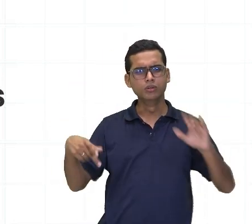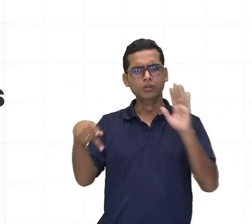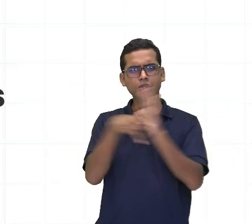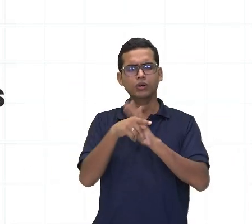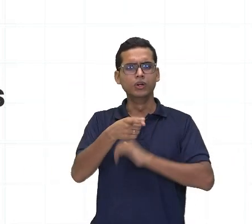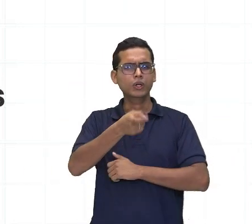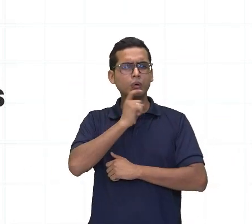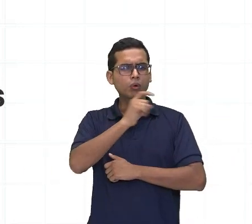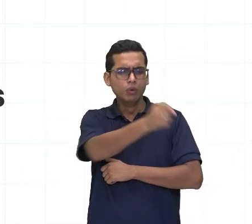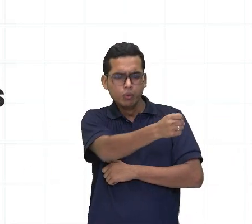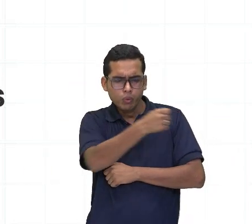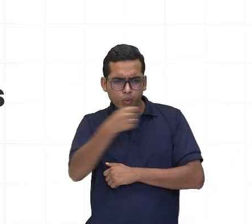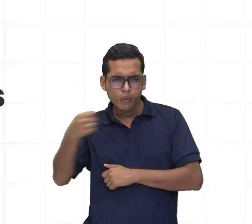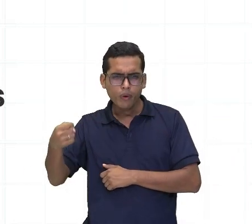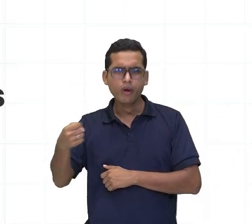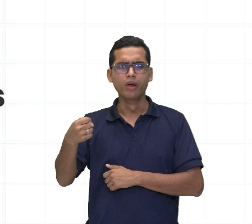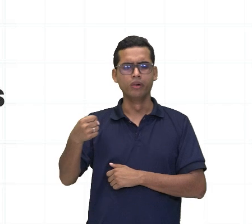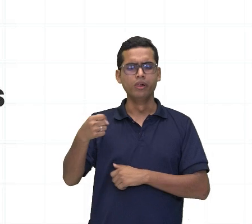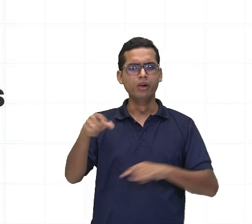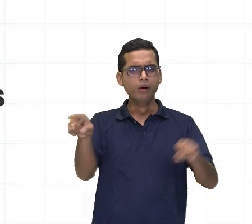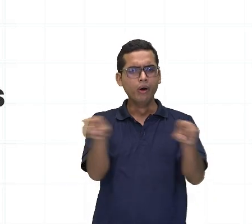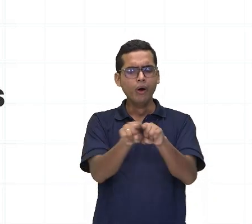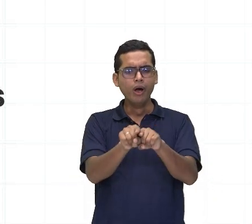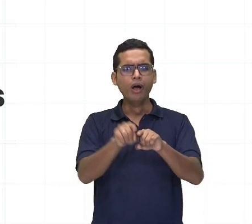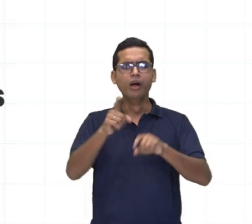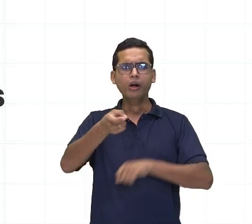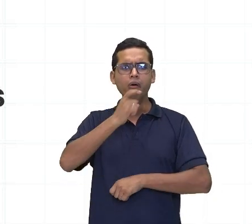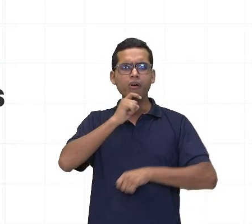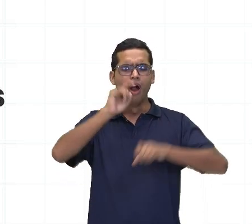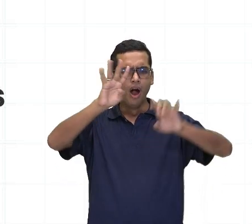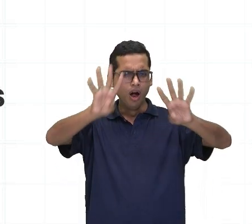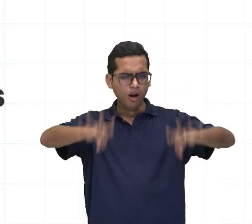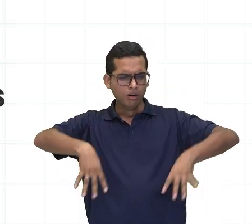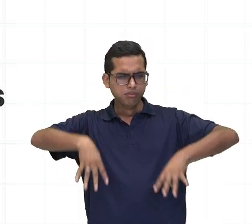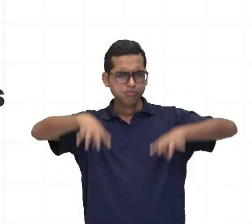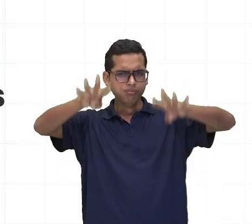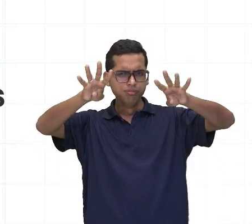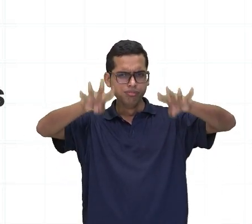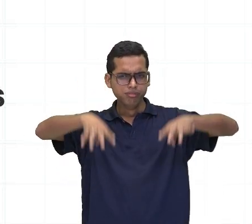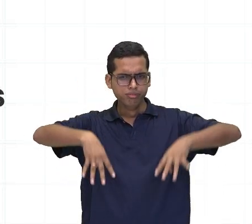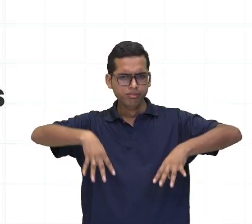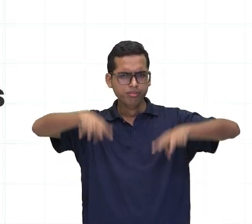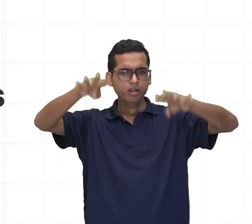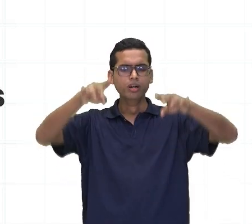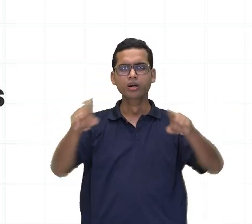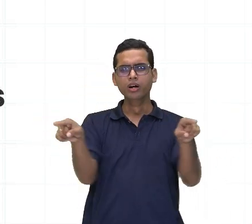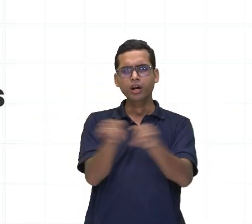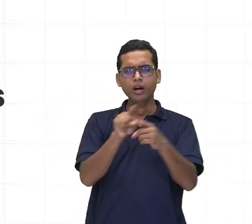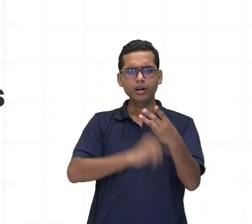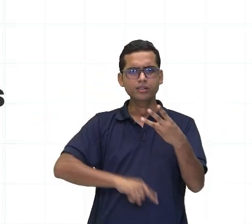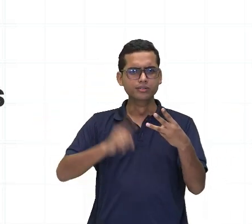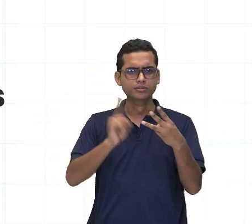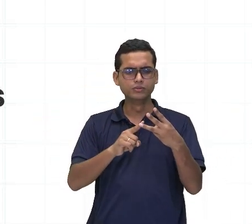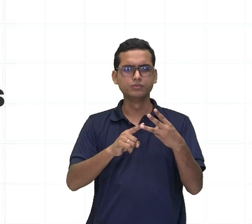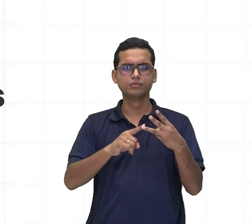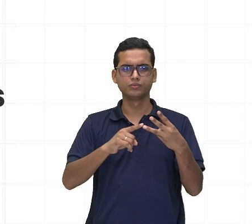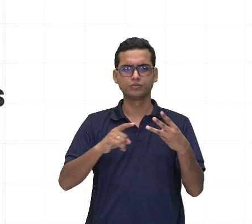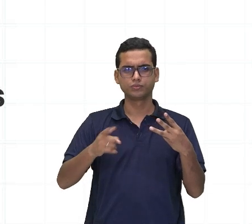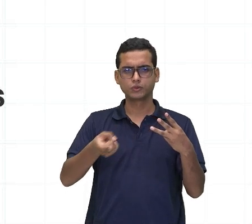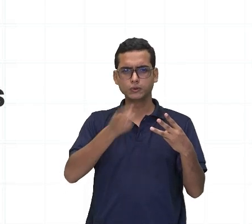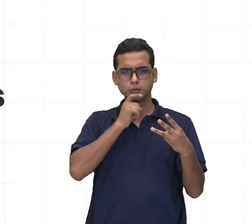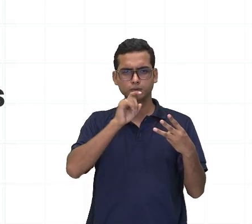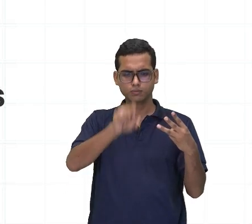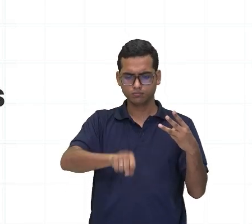que vai ali nas geladeiras, freezers, né? Sistemas de ar-condicionado e sistemas